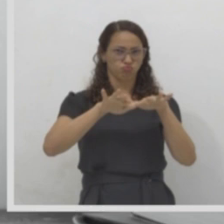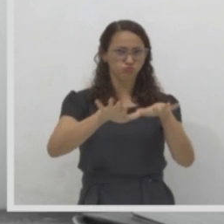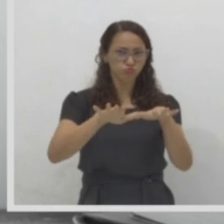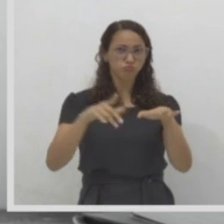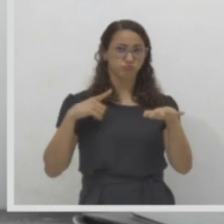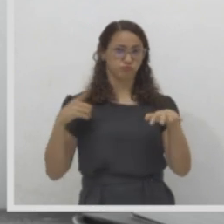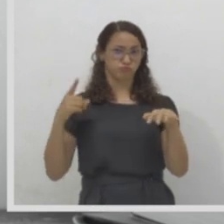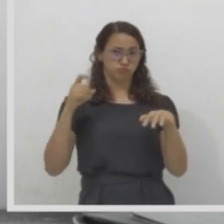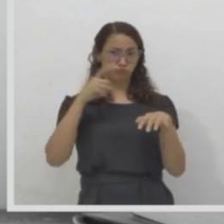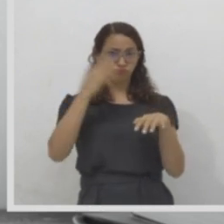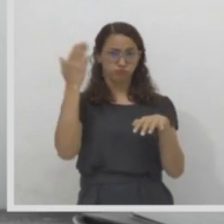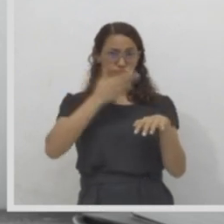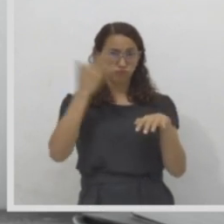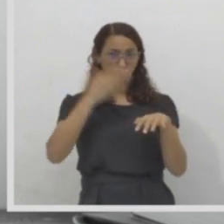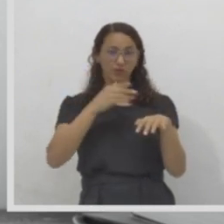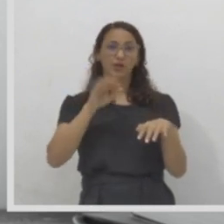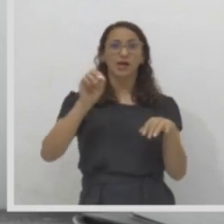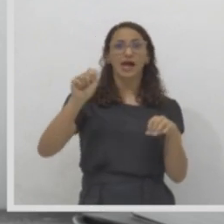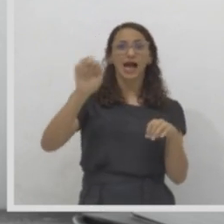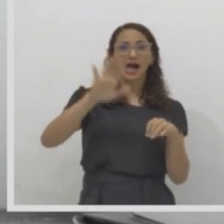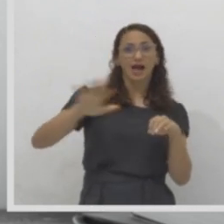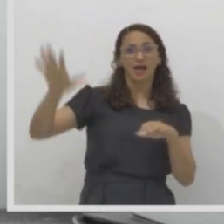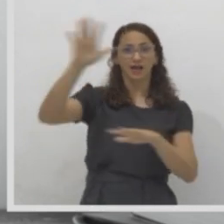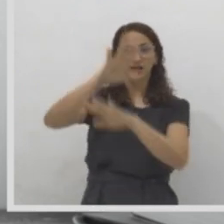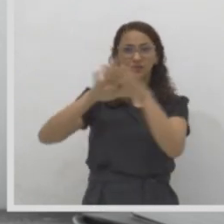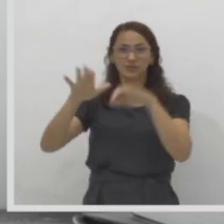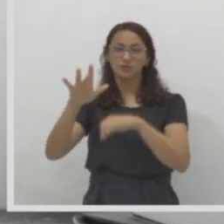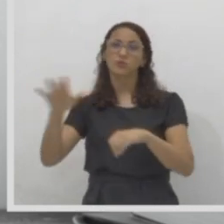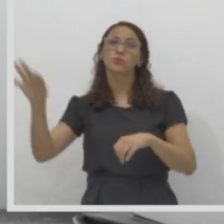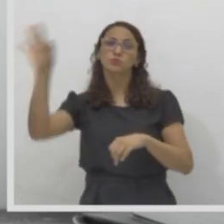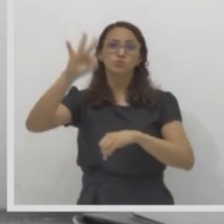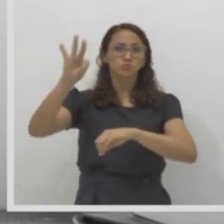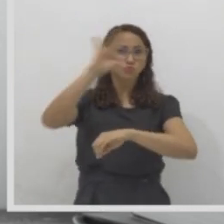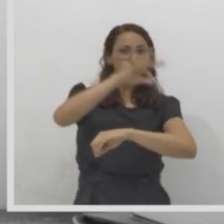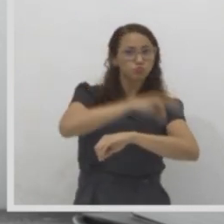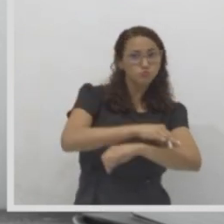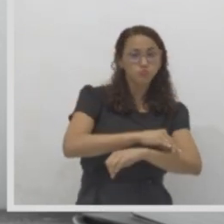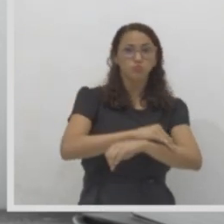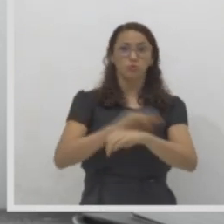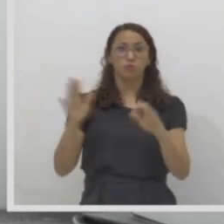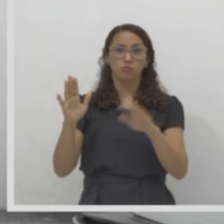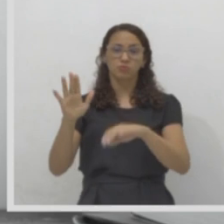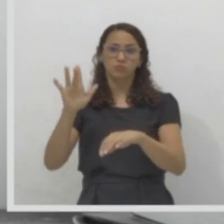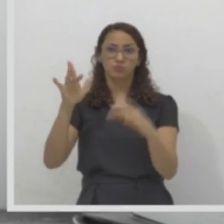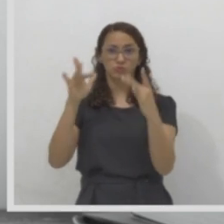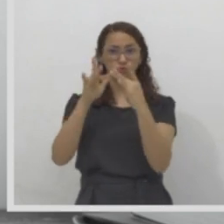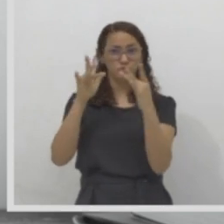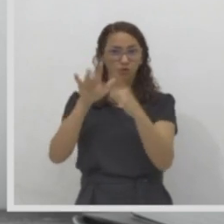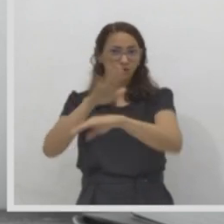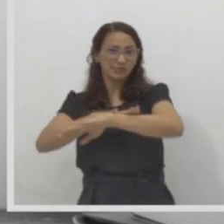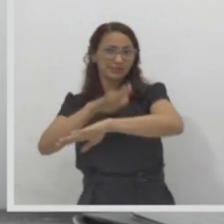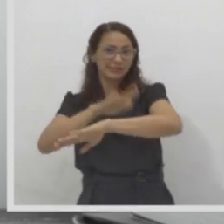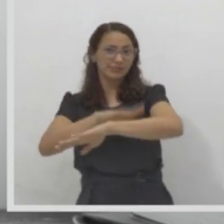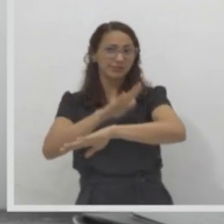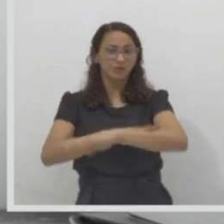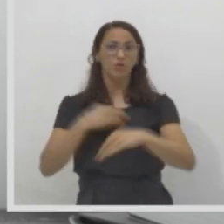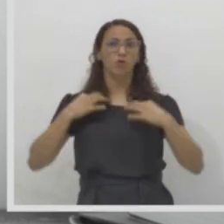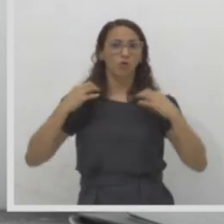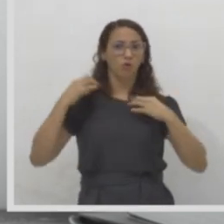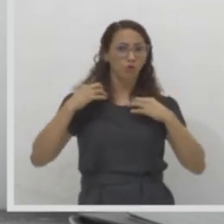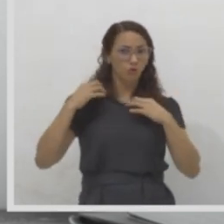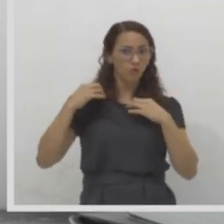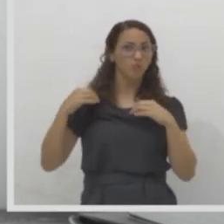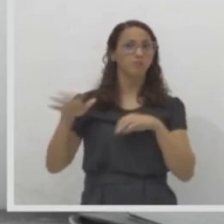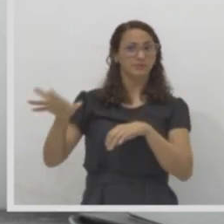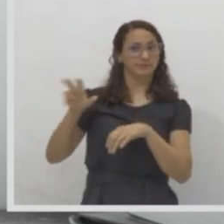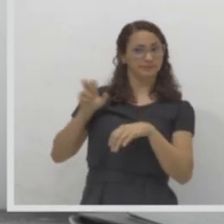por exemplo, pelo ar, picada de insetos, contato com as mãos, roupas e objetos e água contaminada.